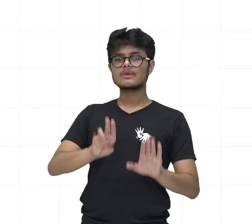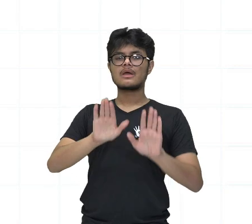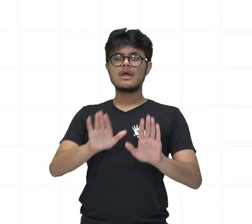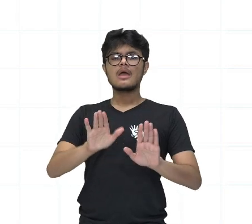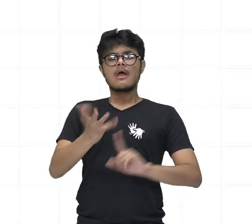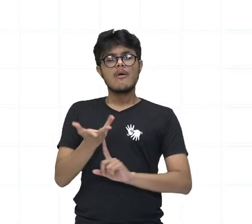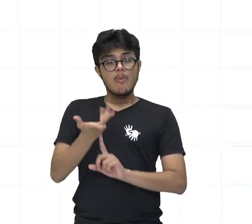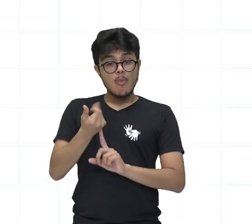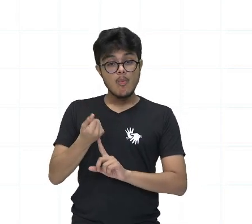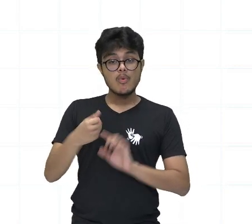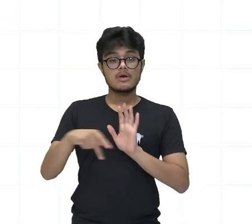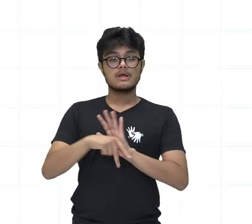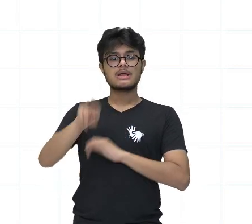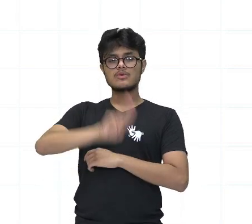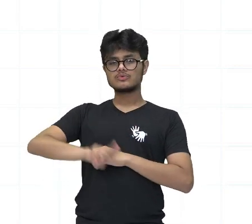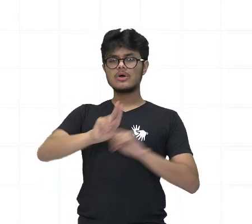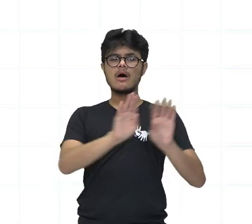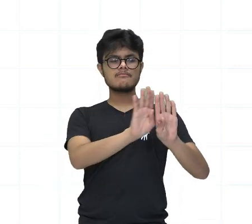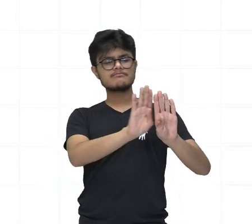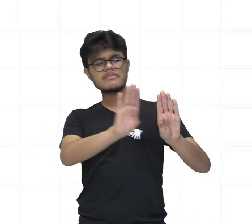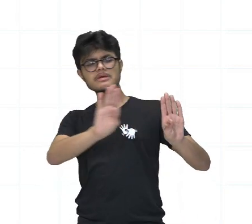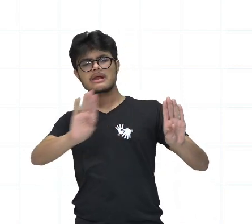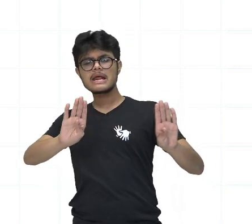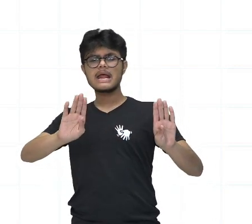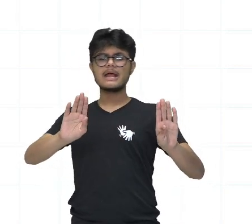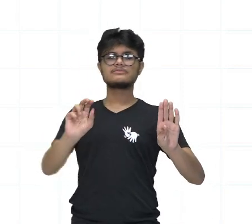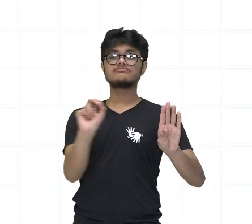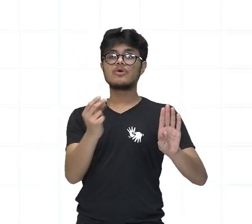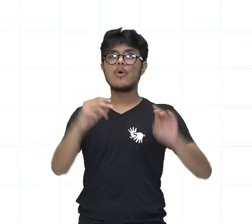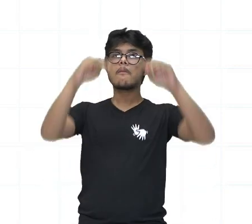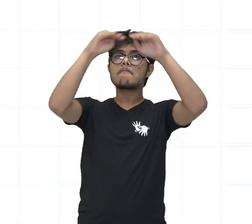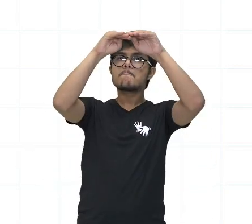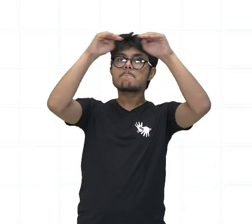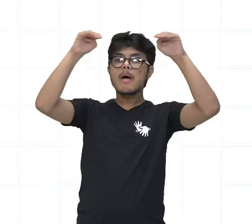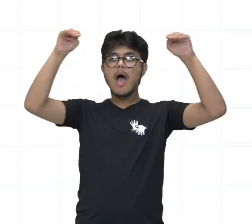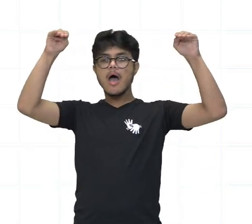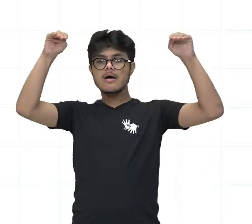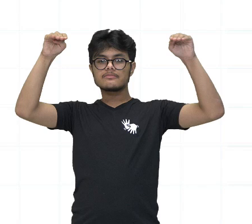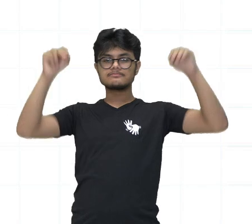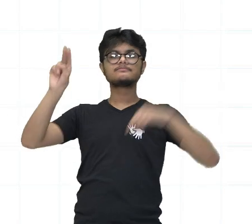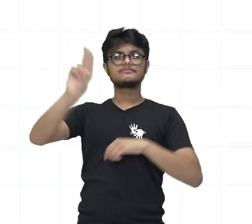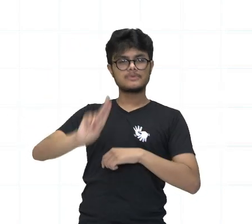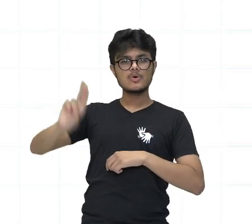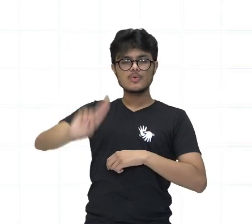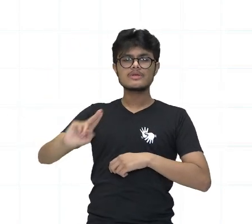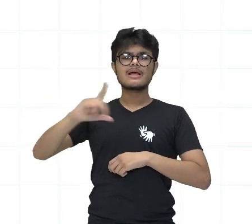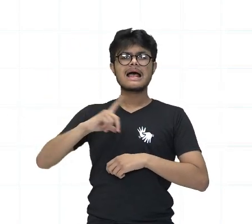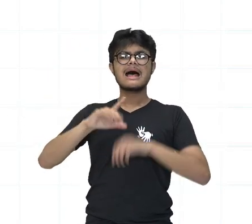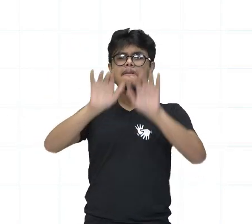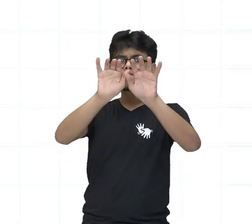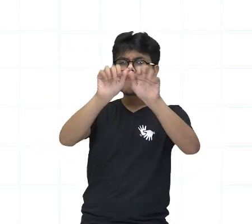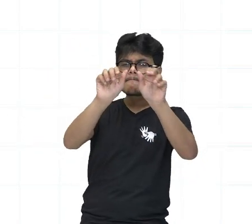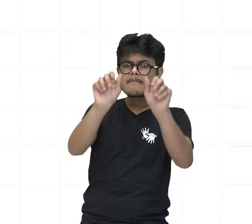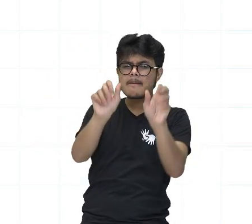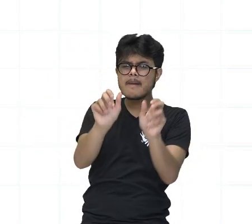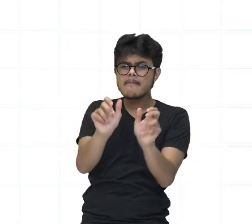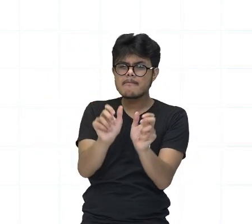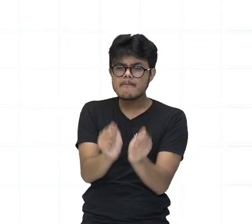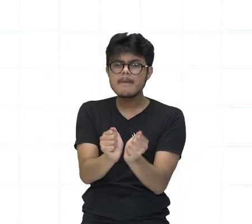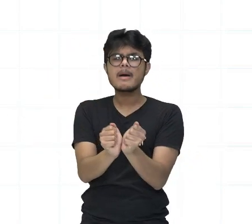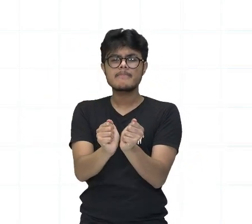pictória feita sobre uma parede ou teto com base de gesso ou